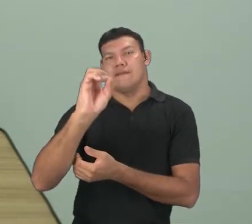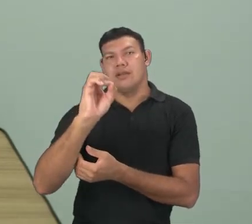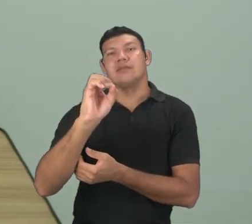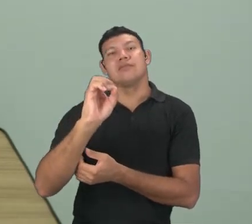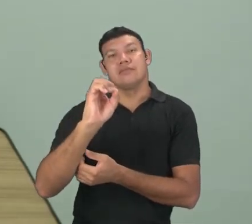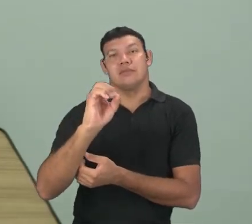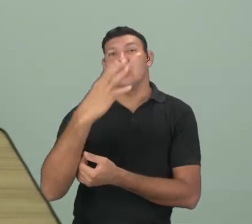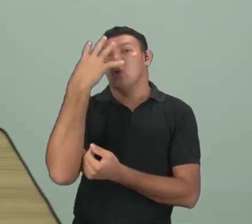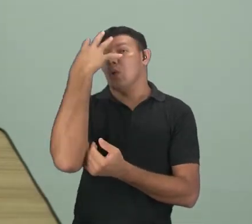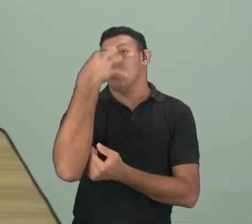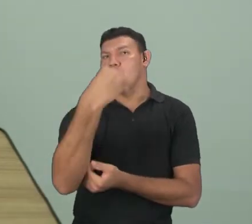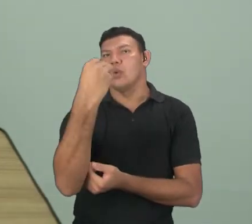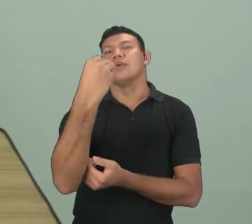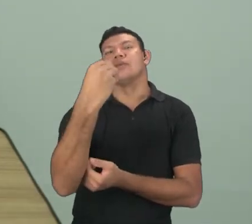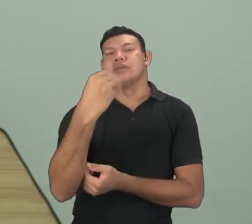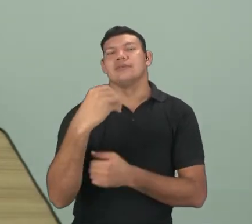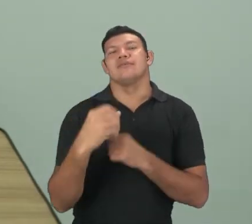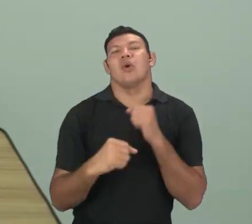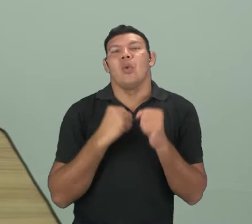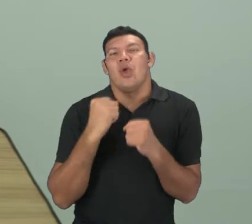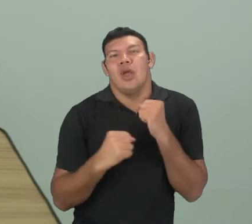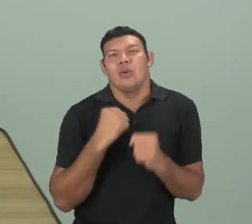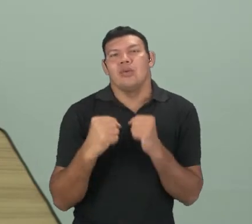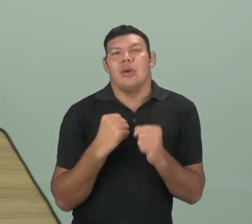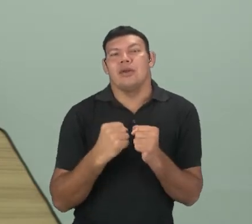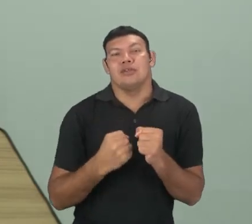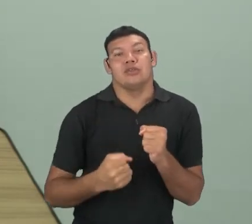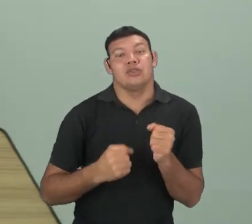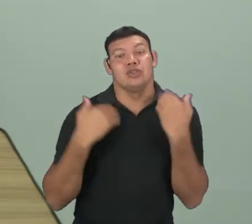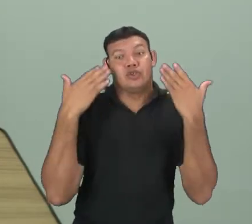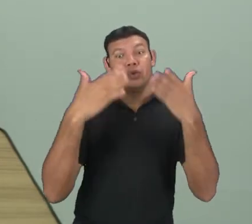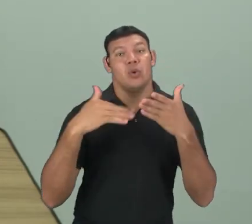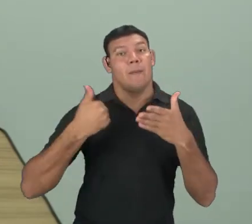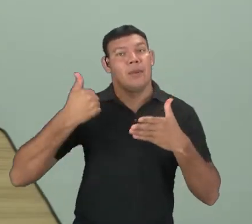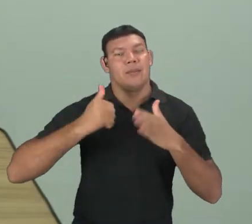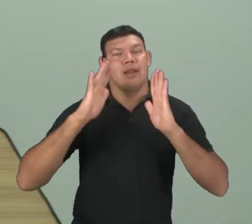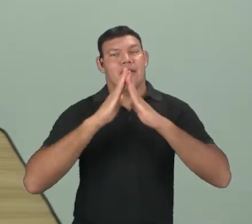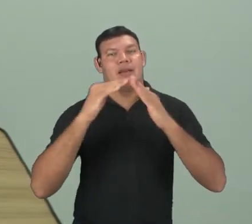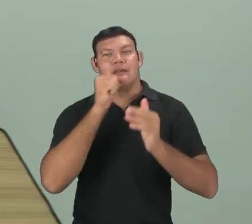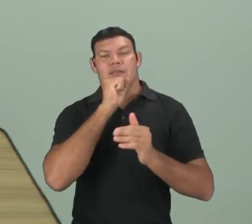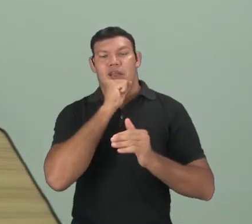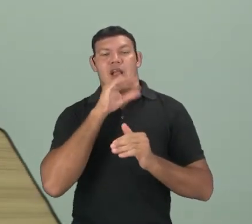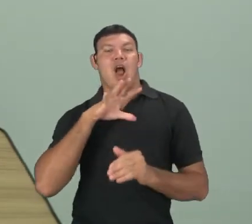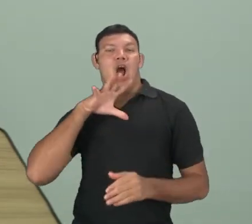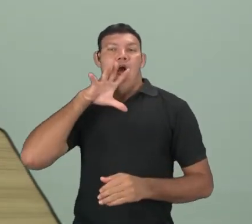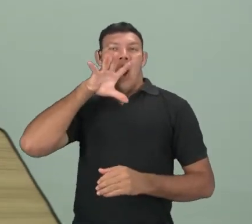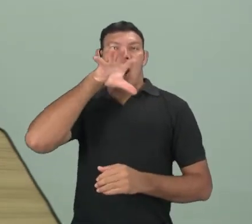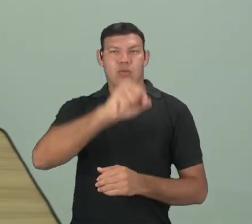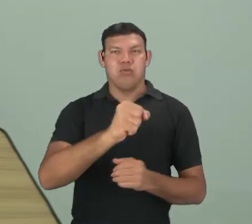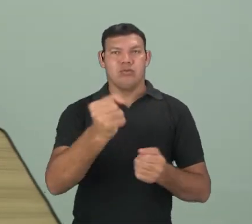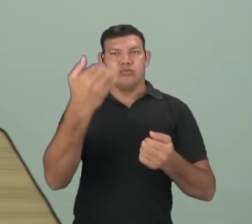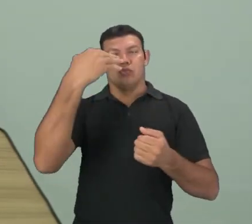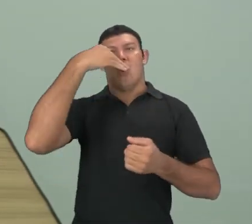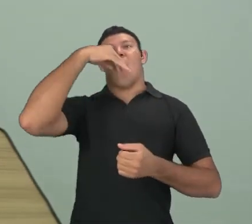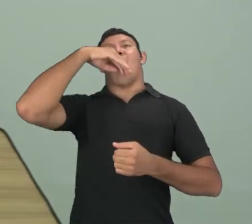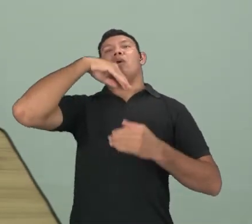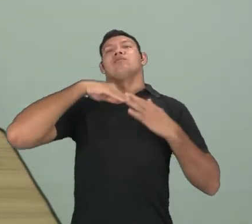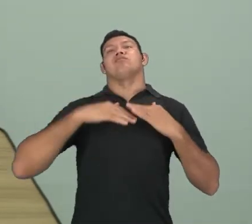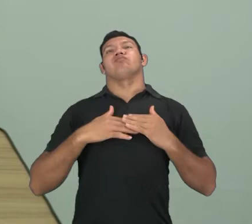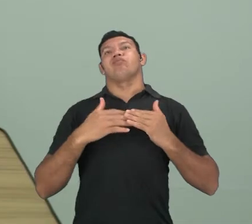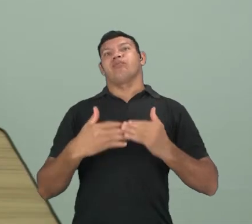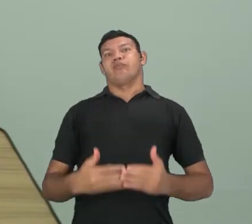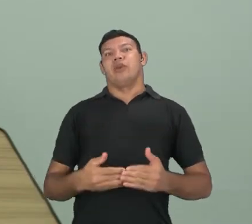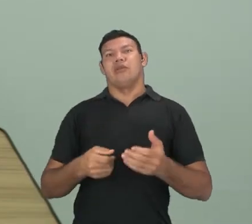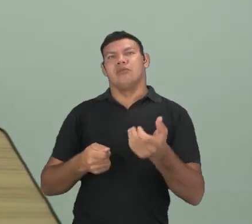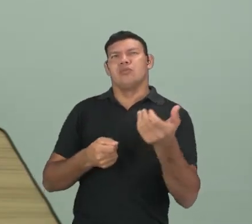né, e comeu a vovozinha, mas aí gerou uma outra ação. Qual foi o outro conflito que aconteceu? O caçador, escutando